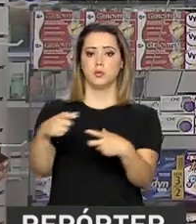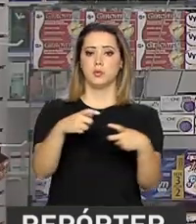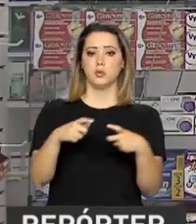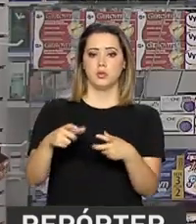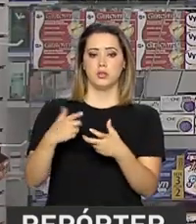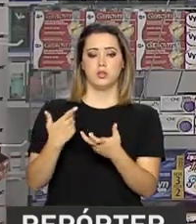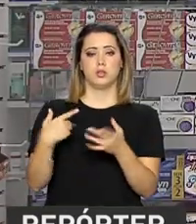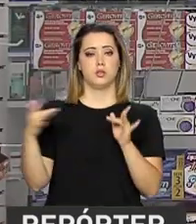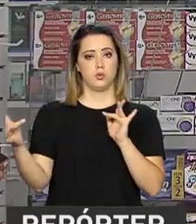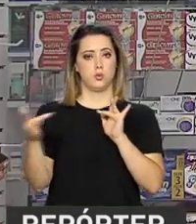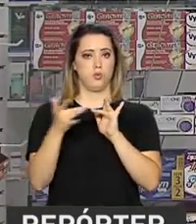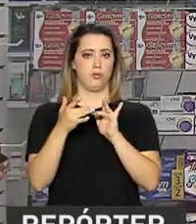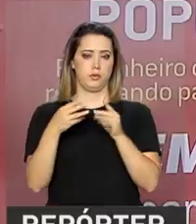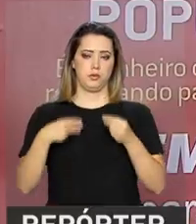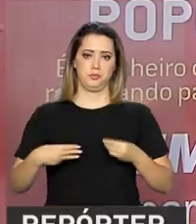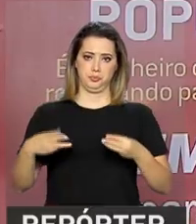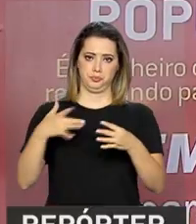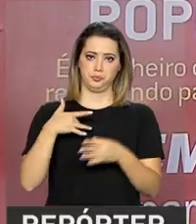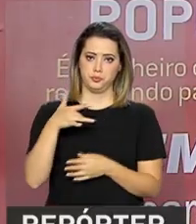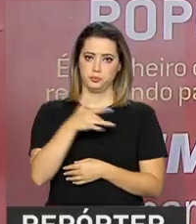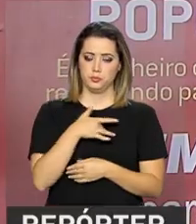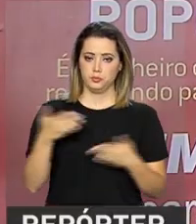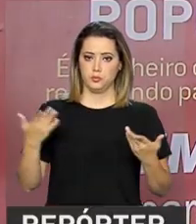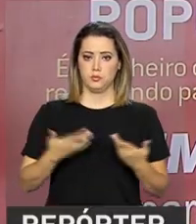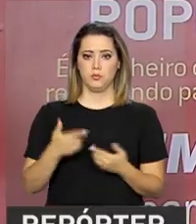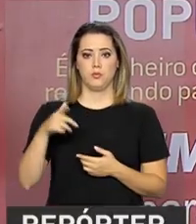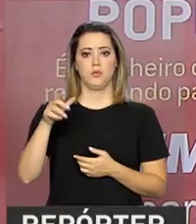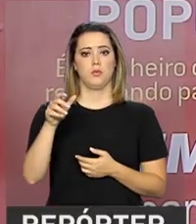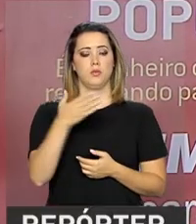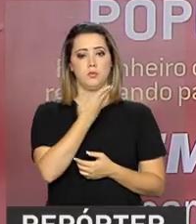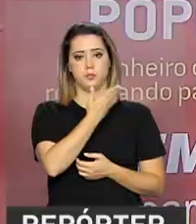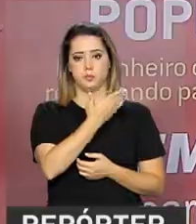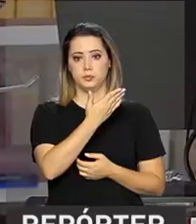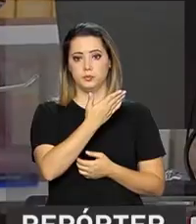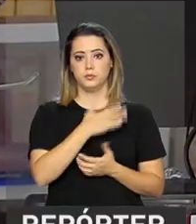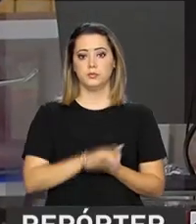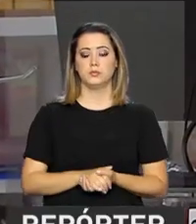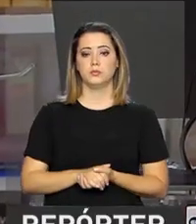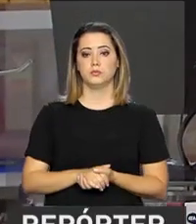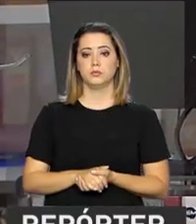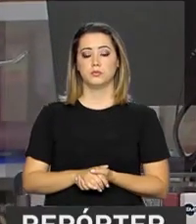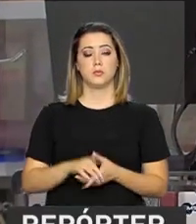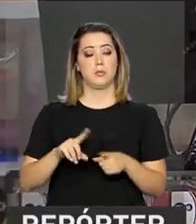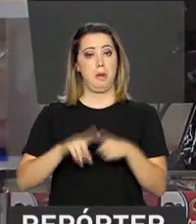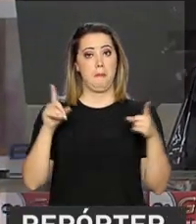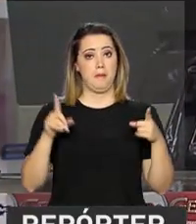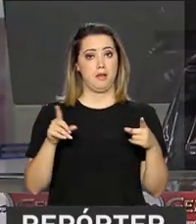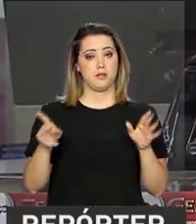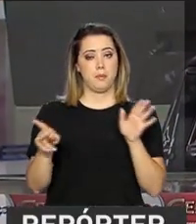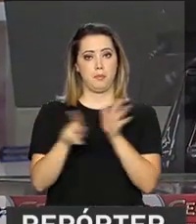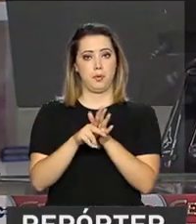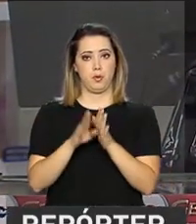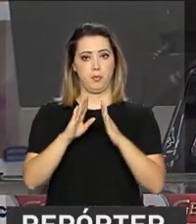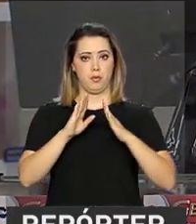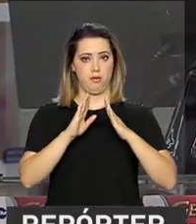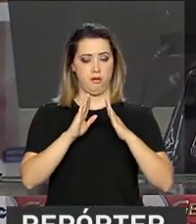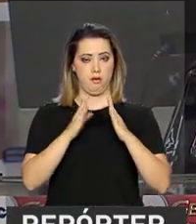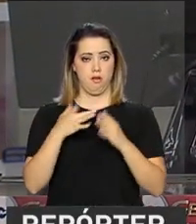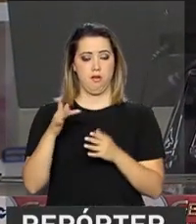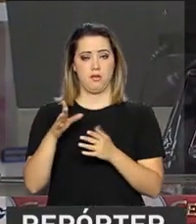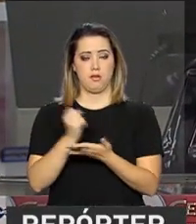credenciados na modalidade aqui tem farmácia popular já as unidades da rede própria do programa